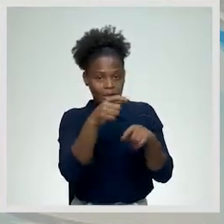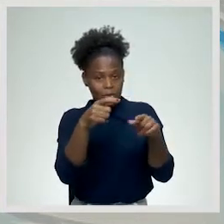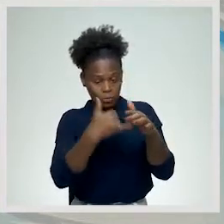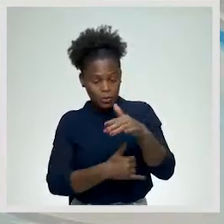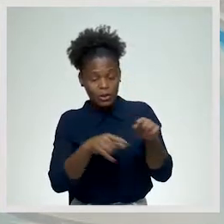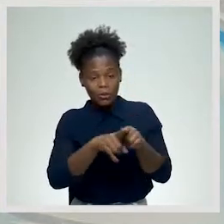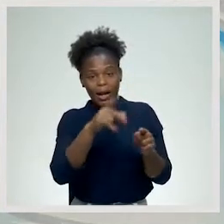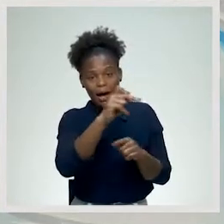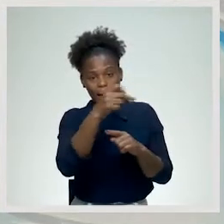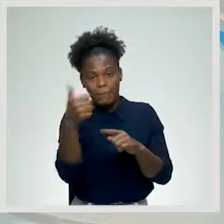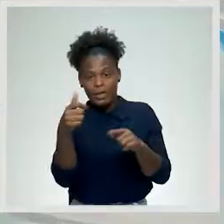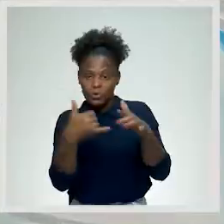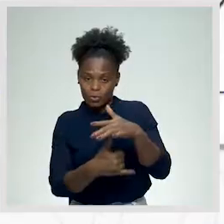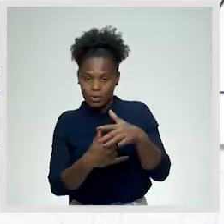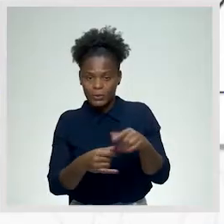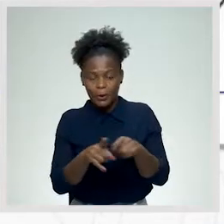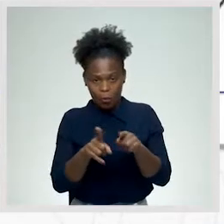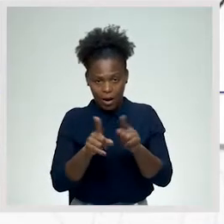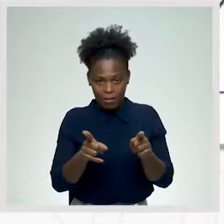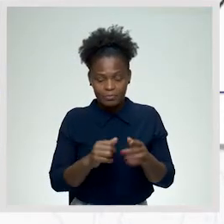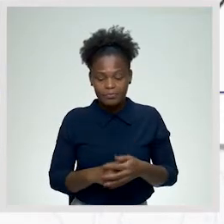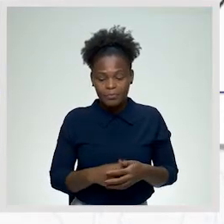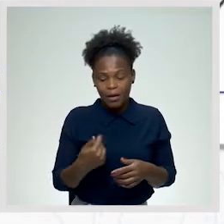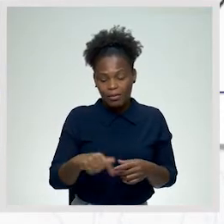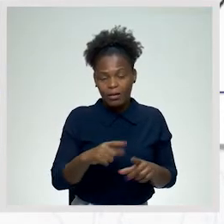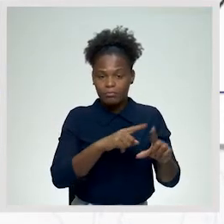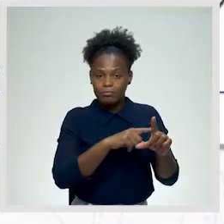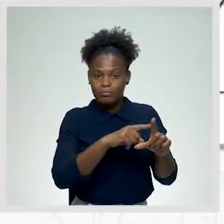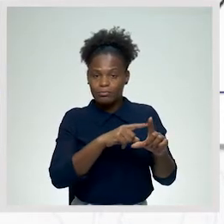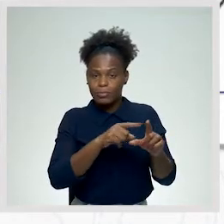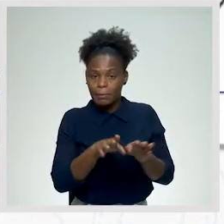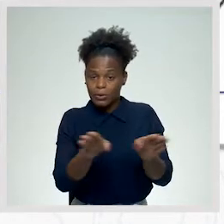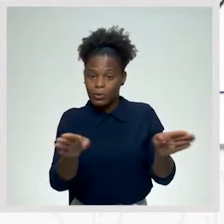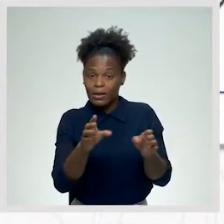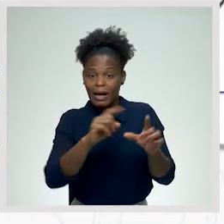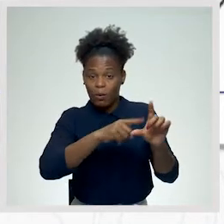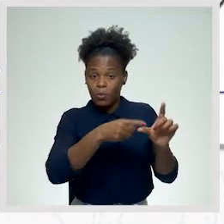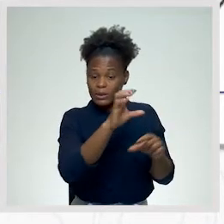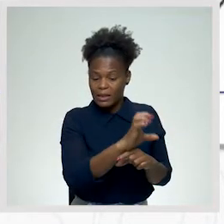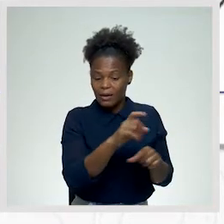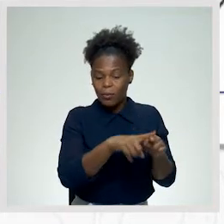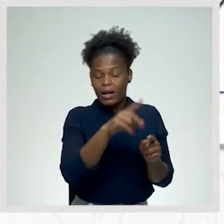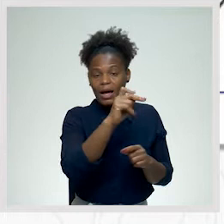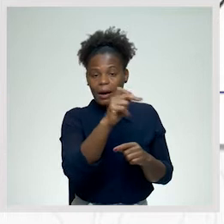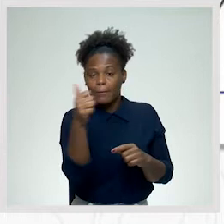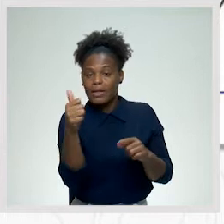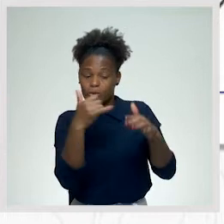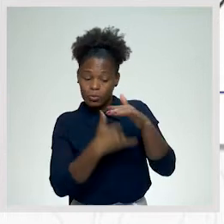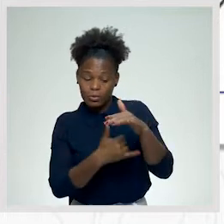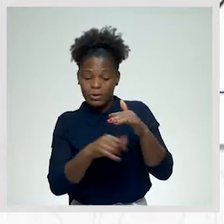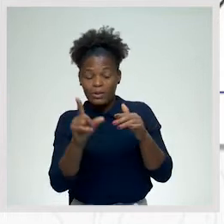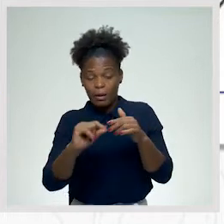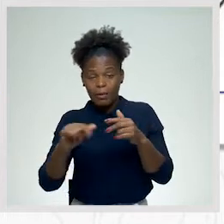AB sobre 2. Então, vejamos. Temos a amplitude do ângulo C, que é AB sobre 2,